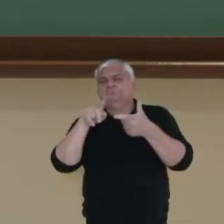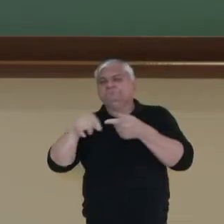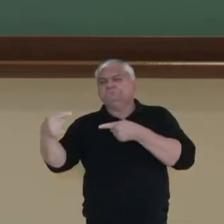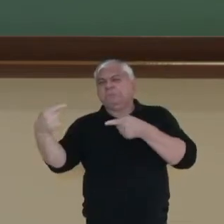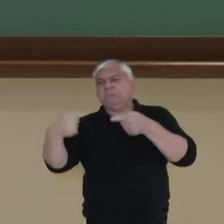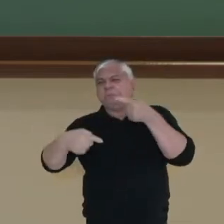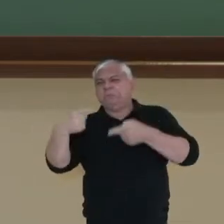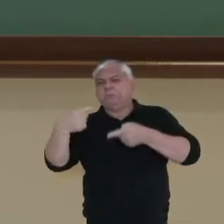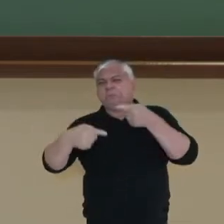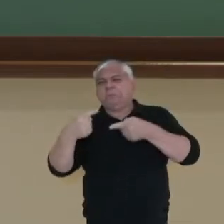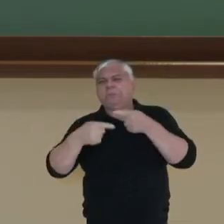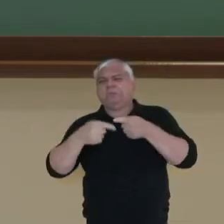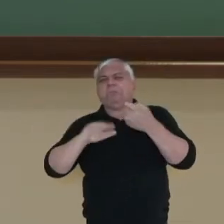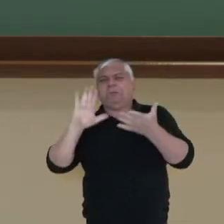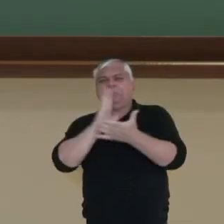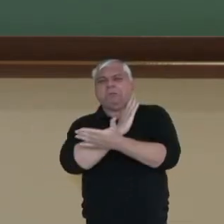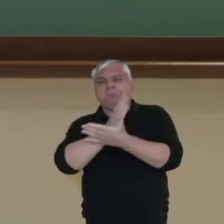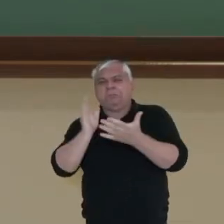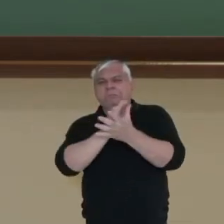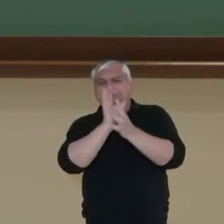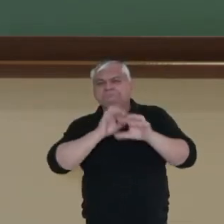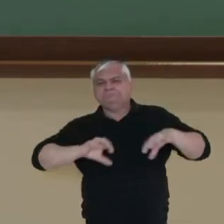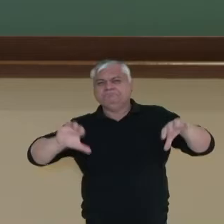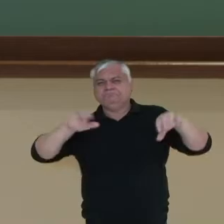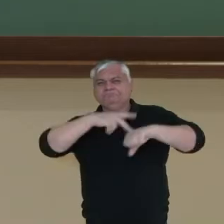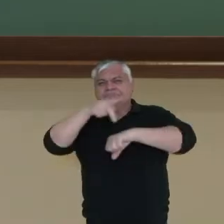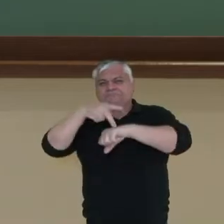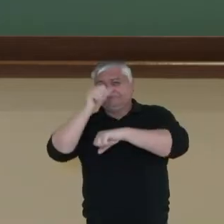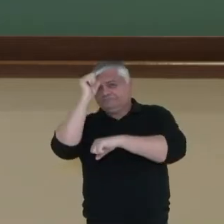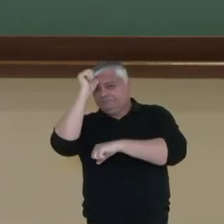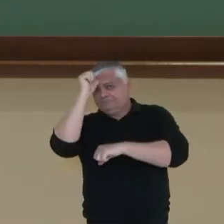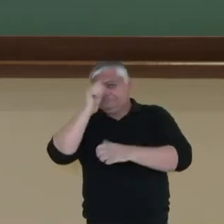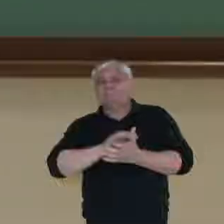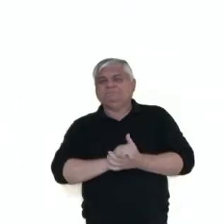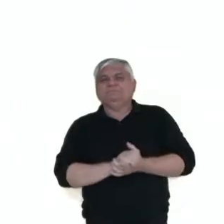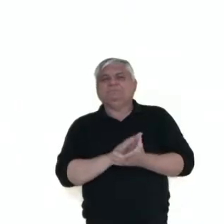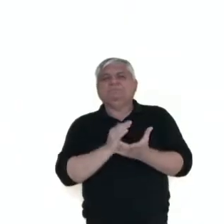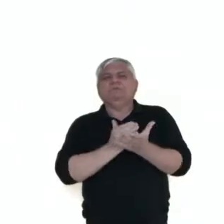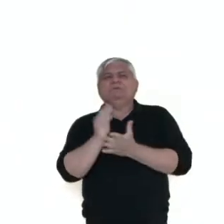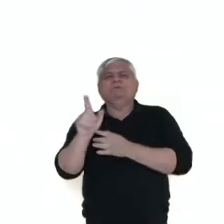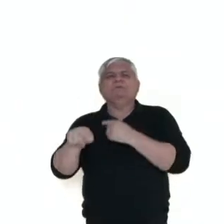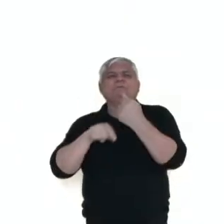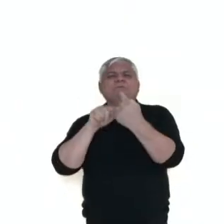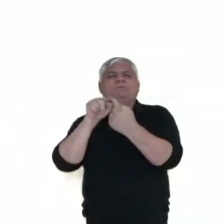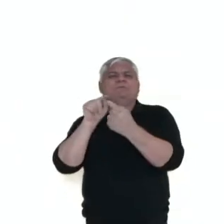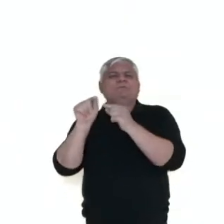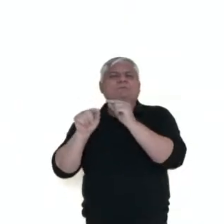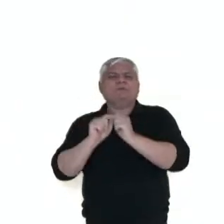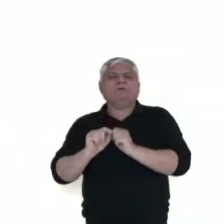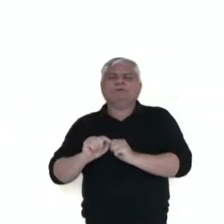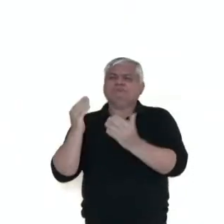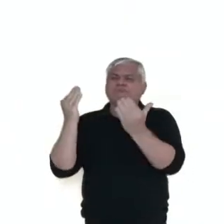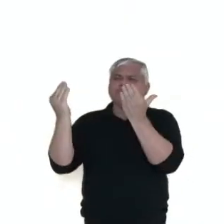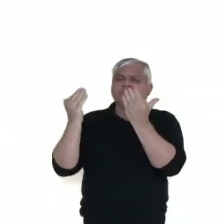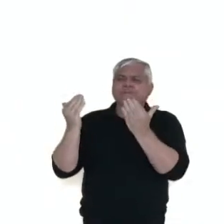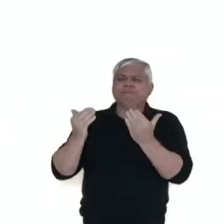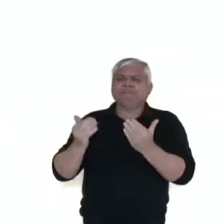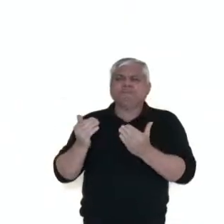conflitos separatistas da Índia. Começando com o objetivo da aula, que seria analisar